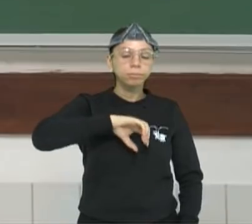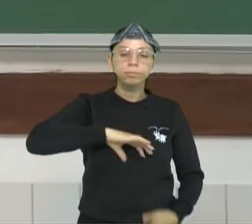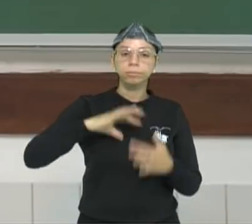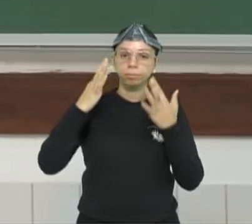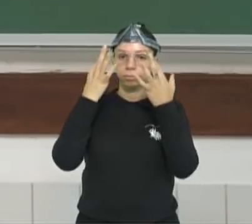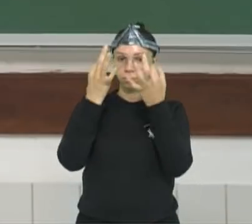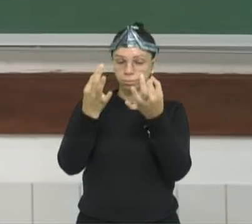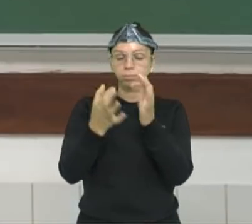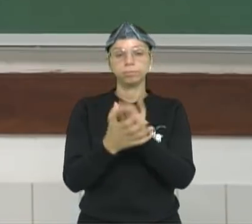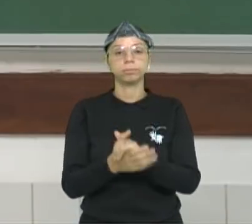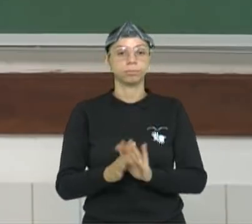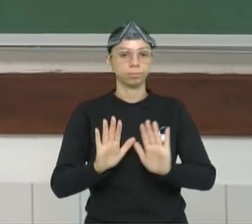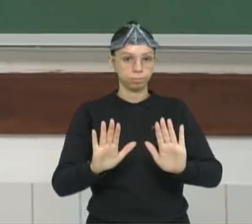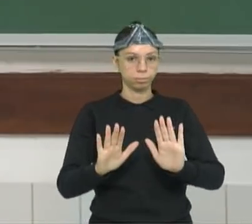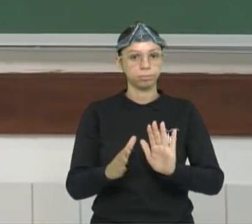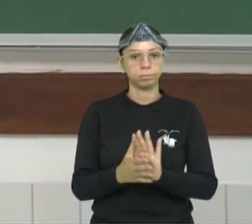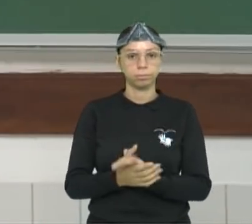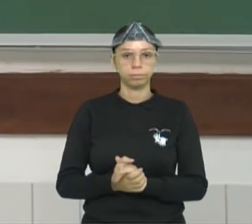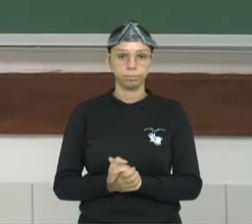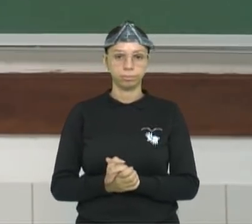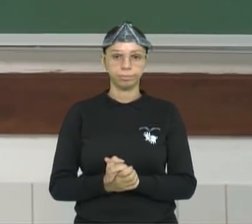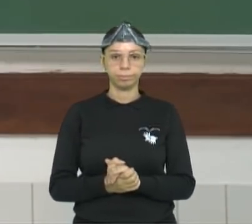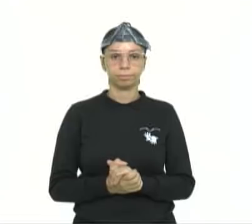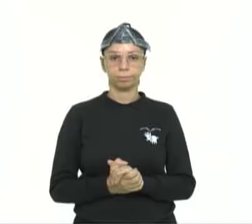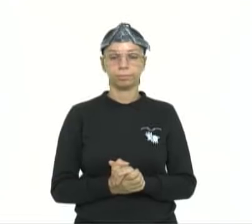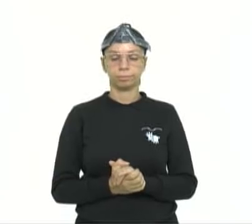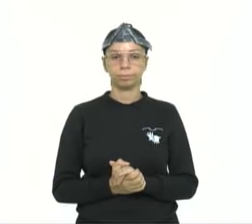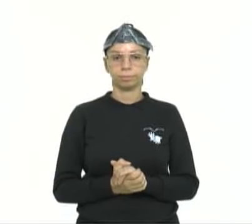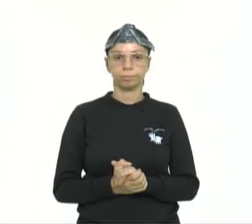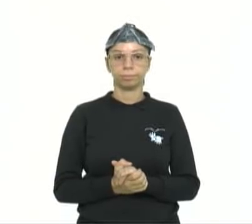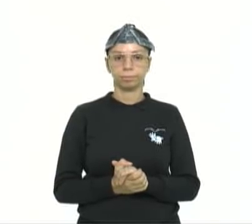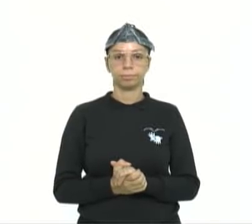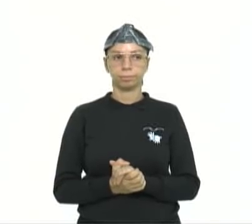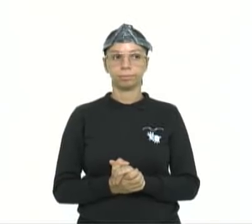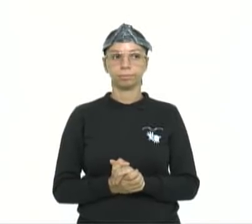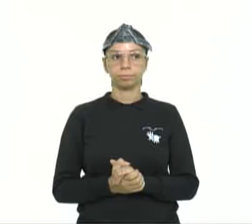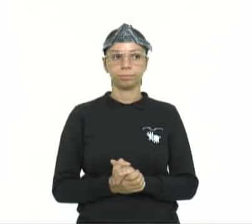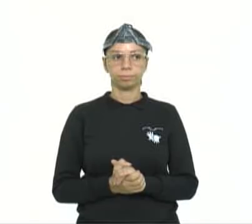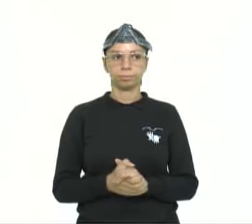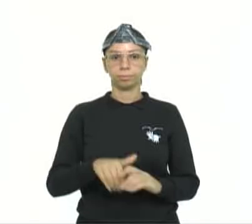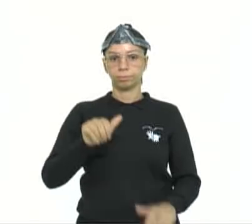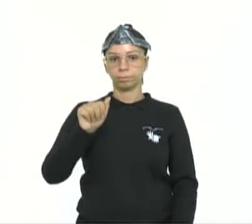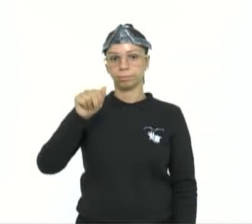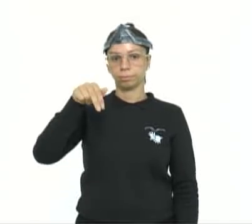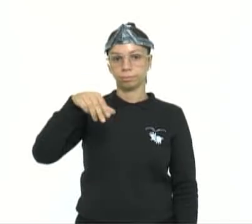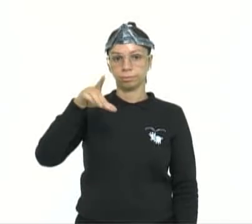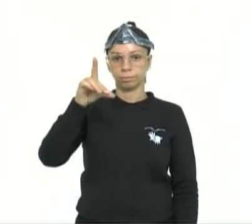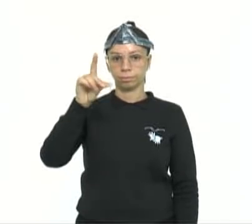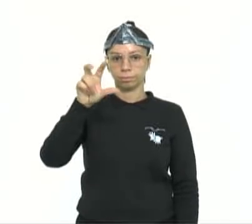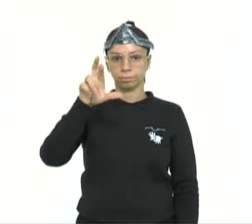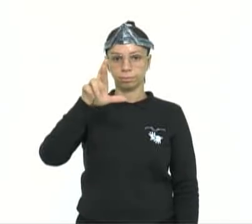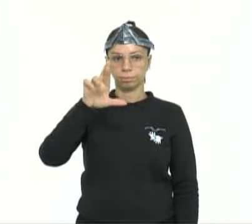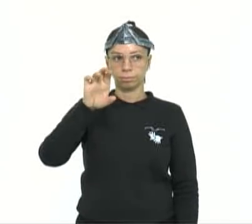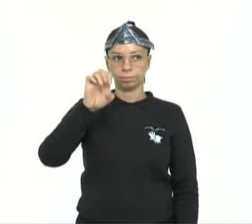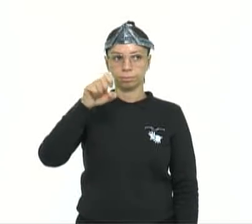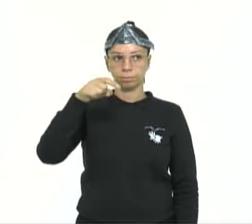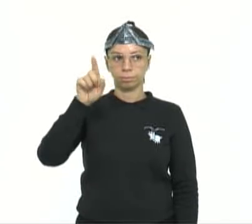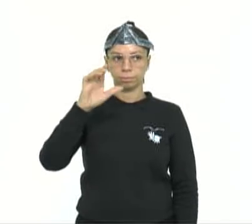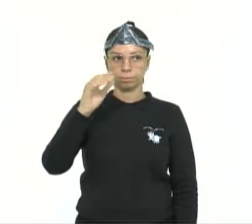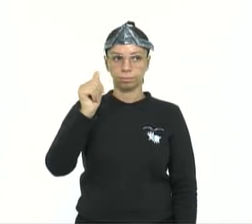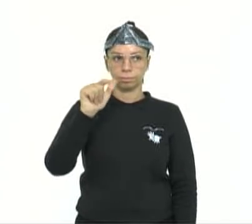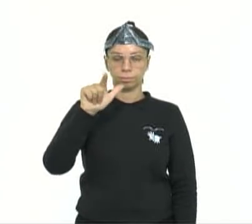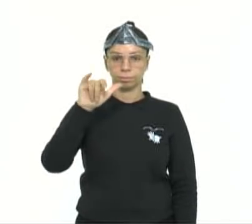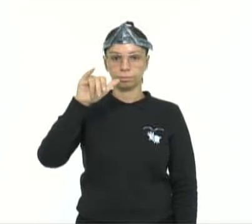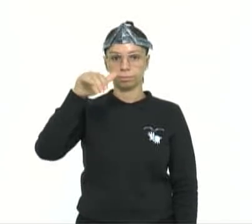aquelas são similares, então presta bastante atenção e vamos lá. André Kellyman Mikliavaca is a writer, comic